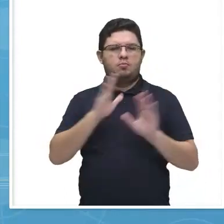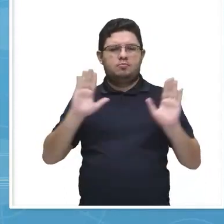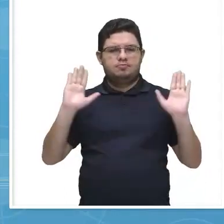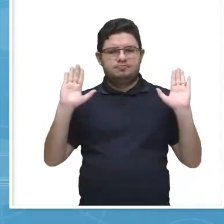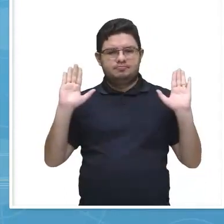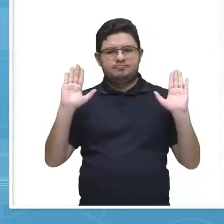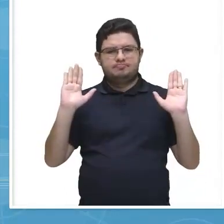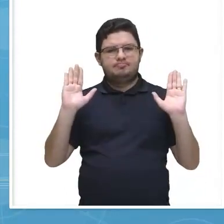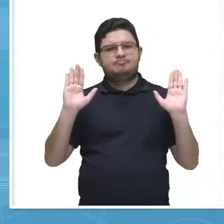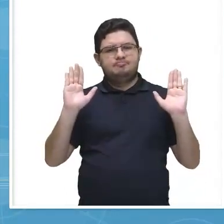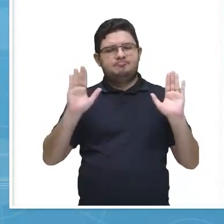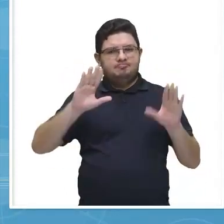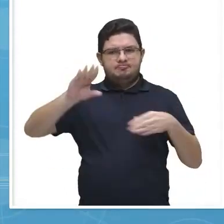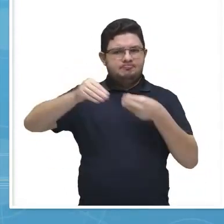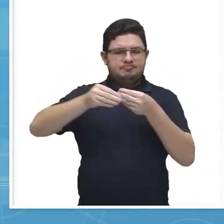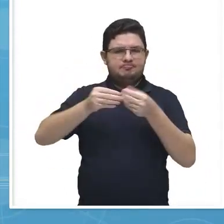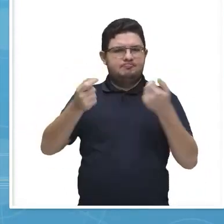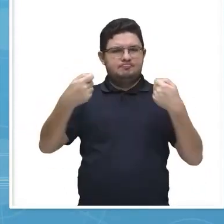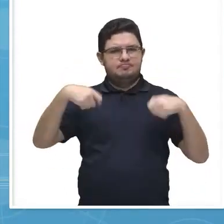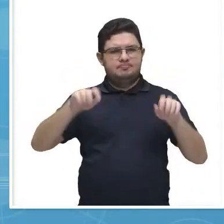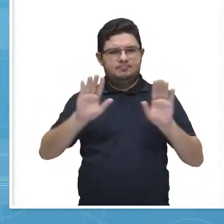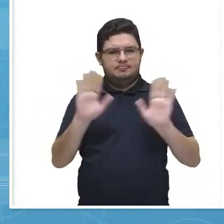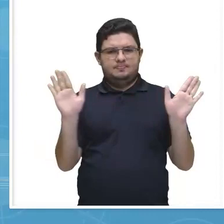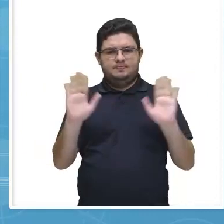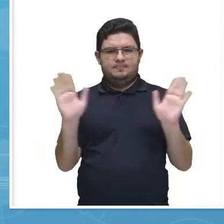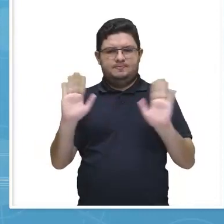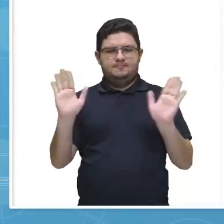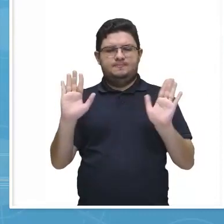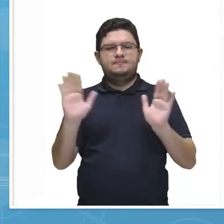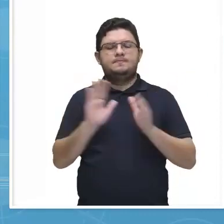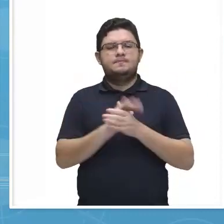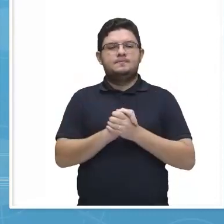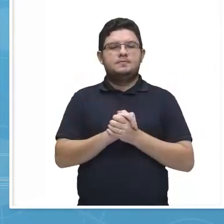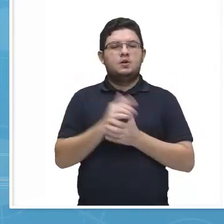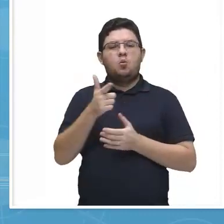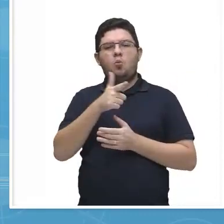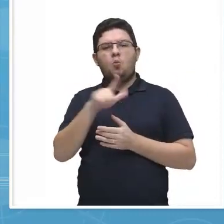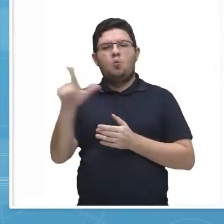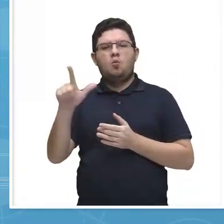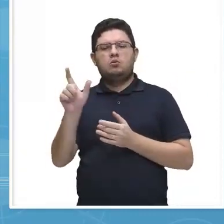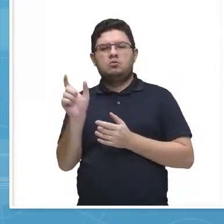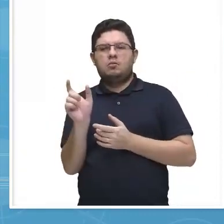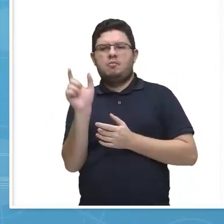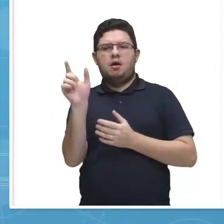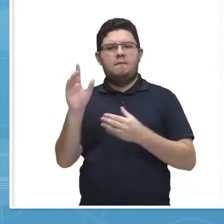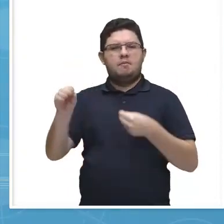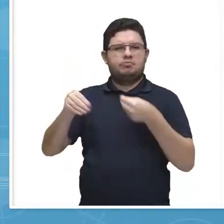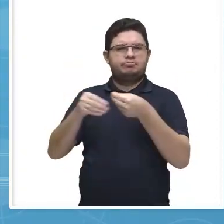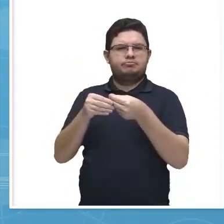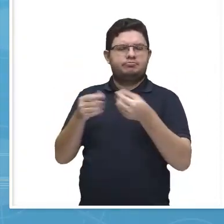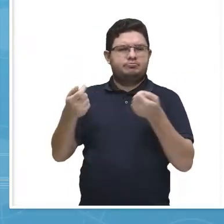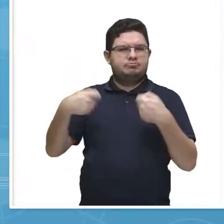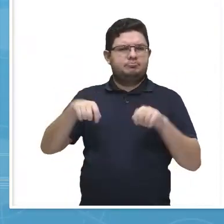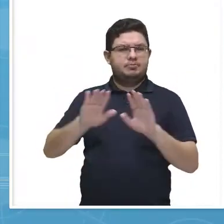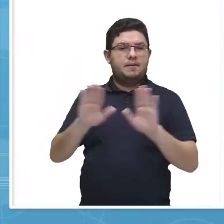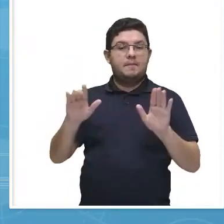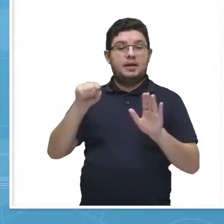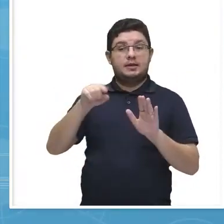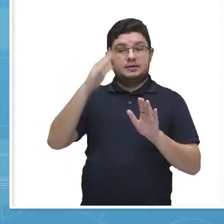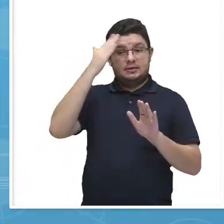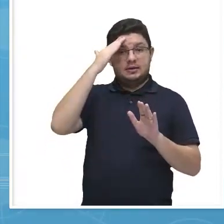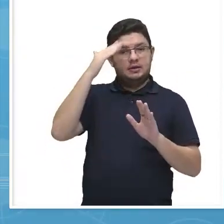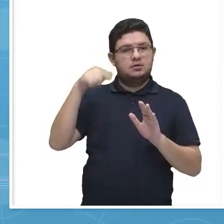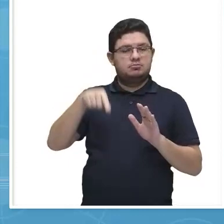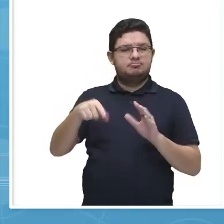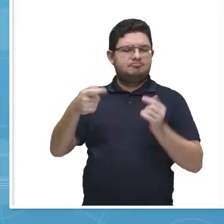eles não necessitam, eles não exigem um complemento para que eu compreenda o sentido